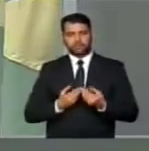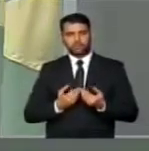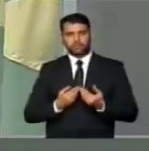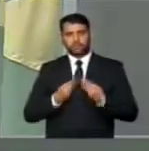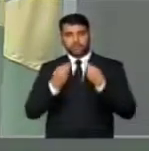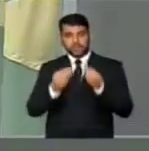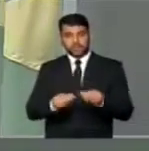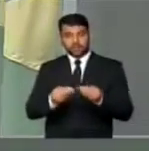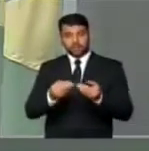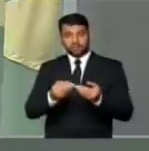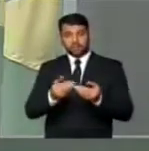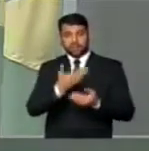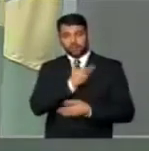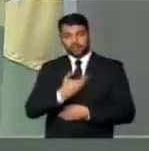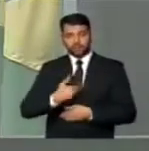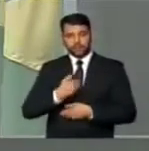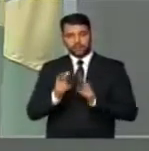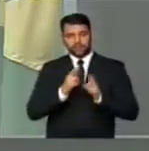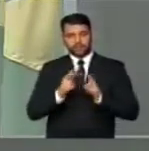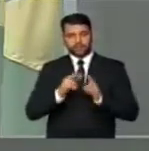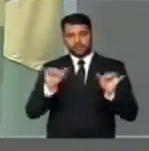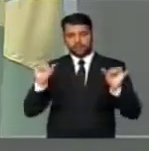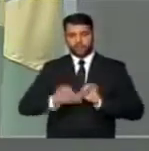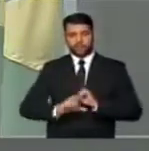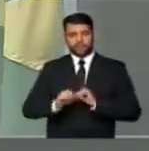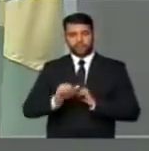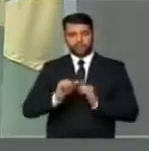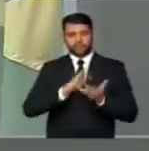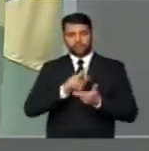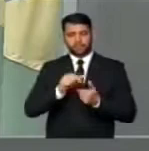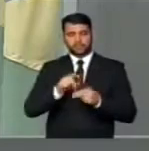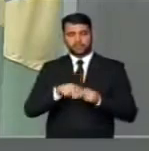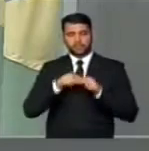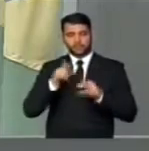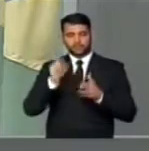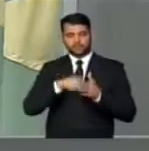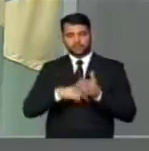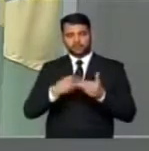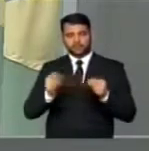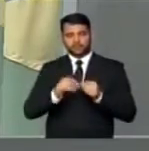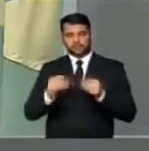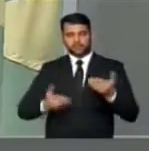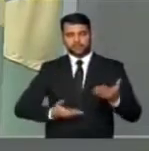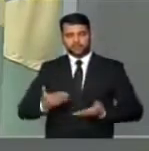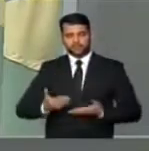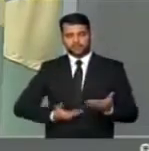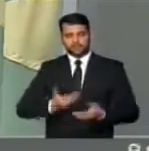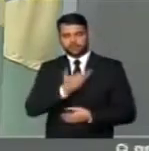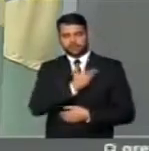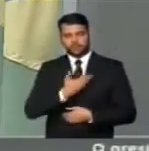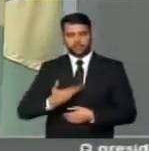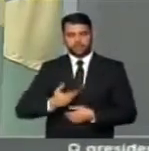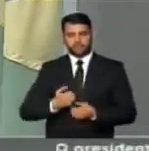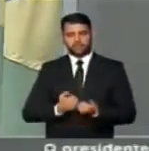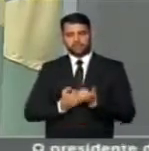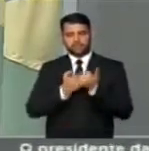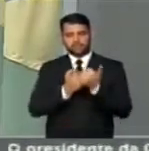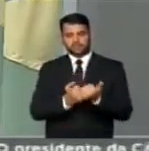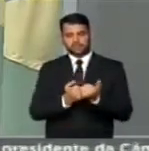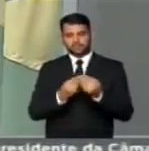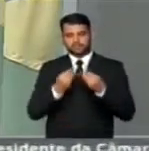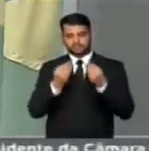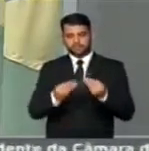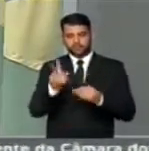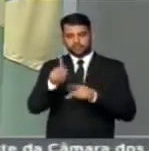É evidente que é a pior relação do mundo em termos de carga tributária e serviços públicos prestados à